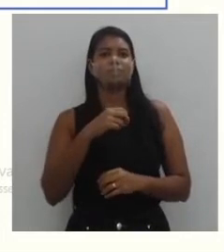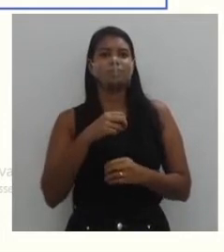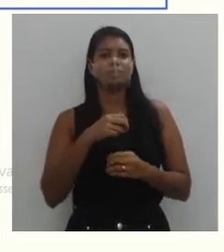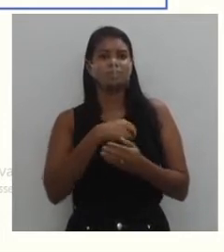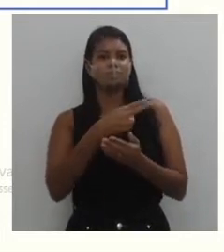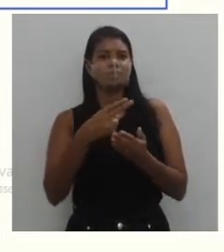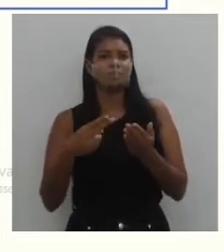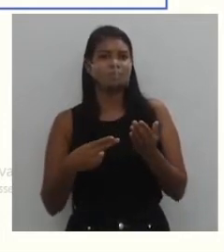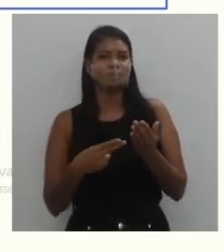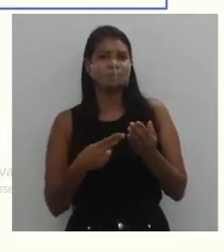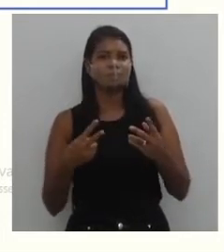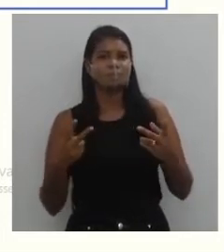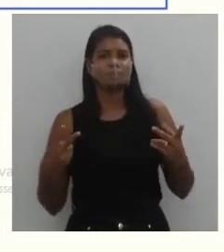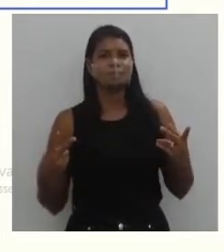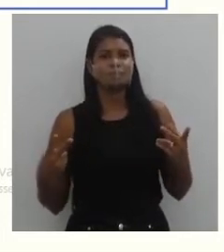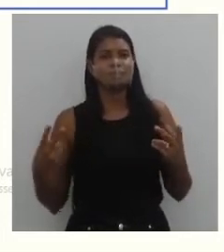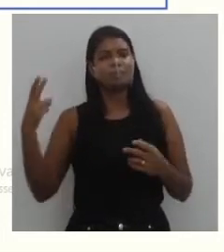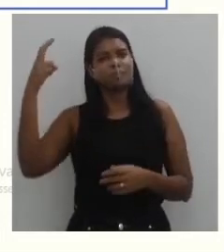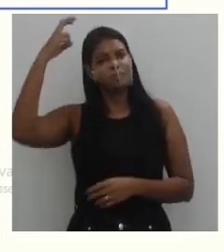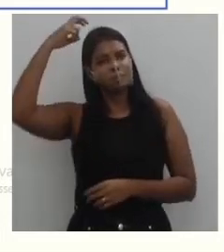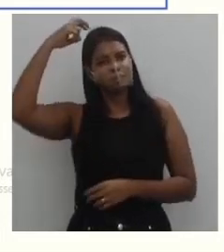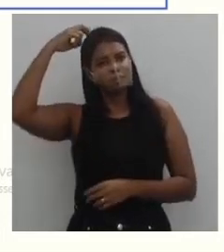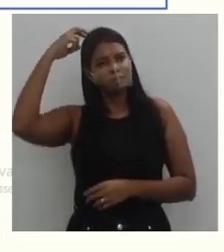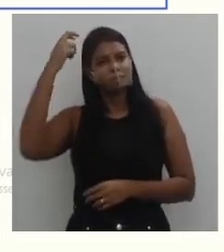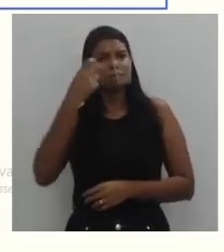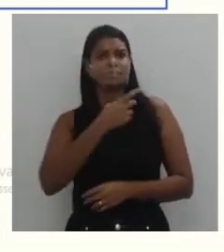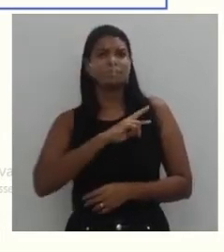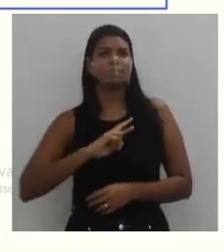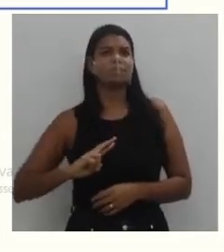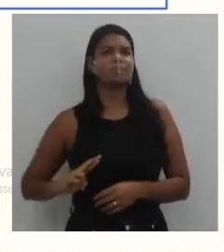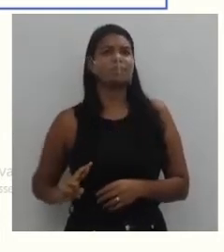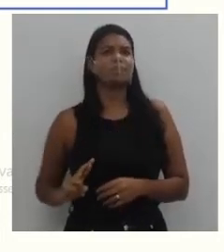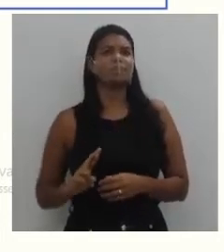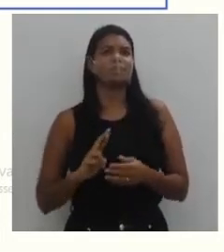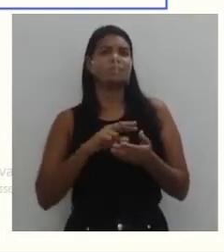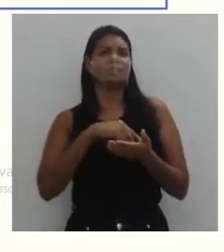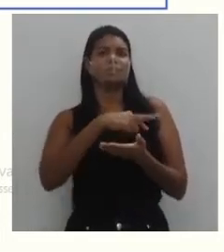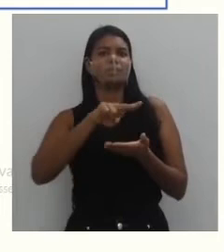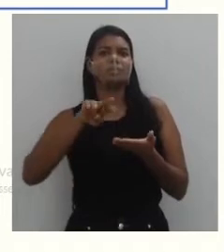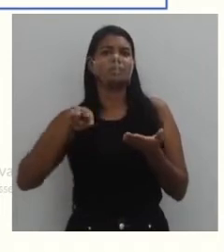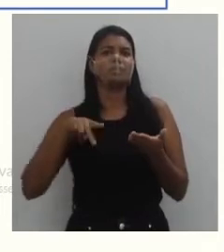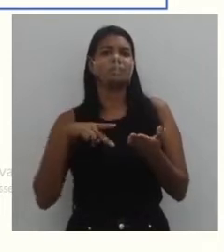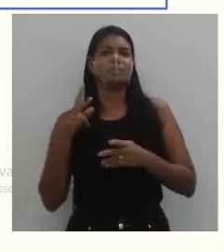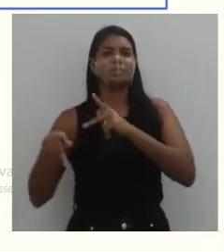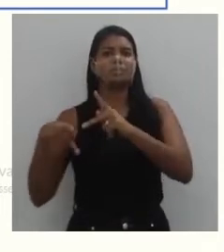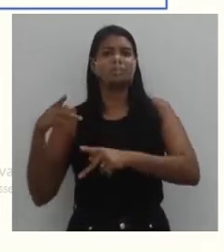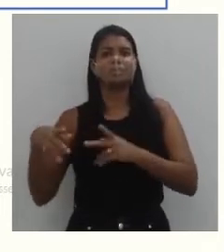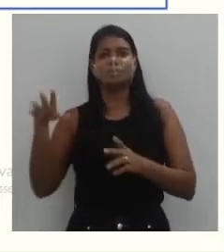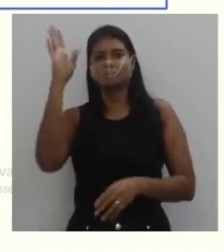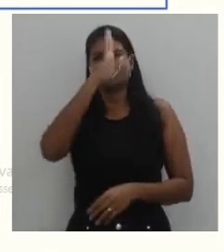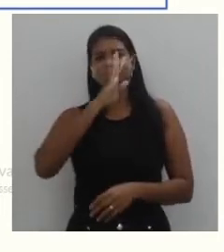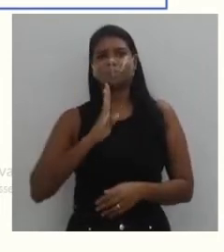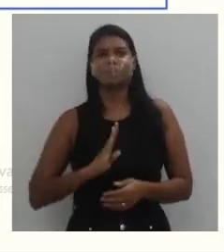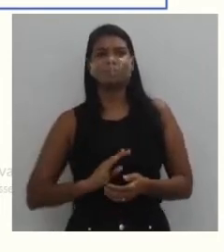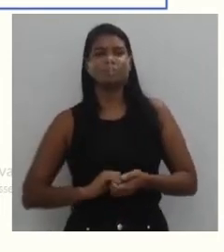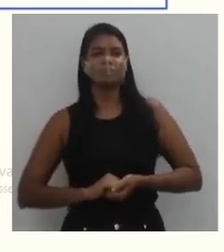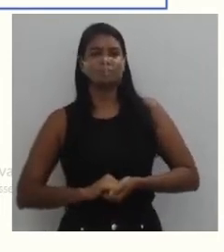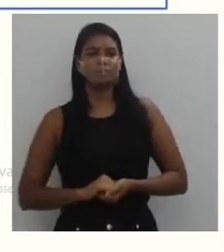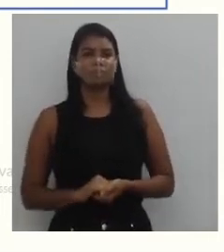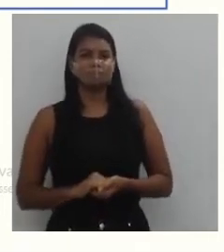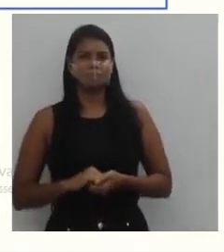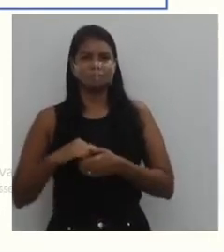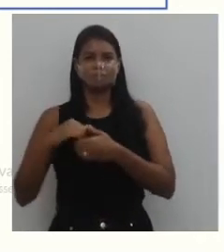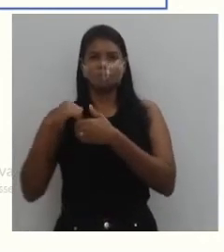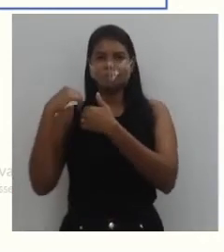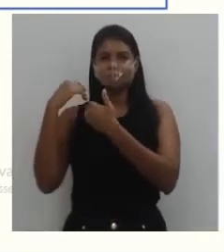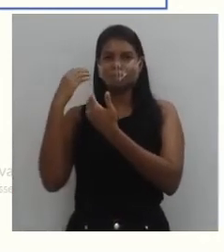as culturas. Vejam aí a pluralidade, a diversidade do povo brasileiro.